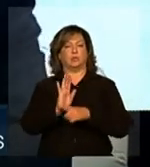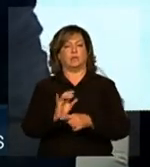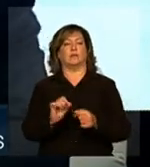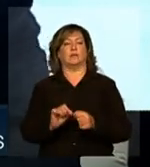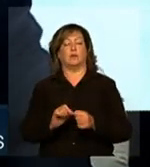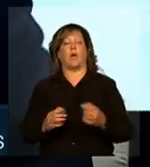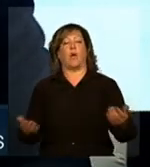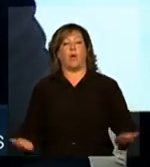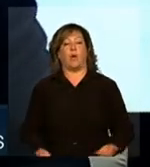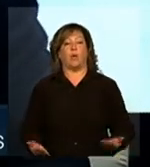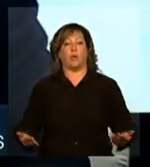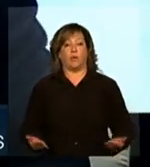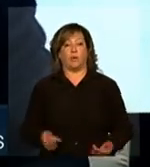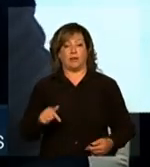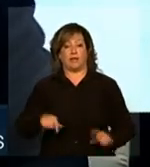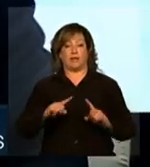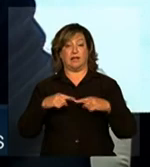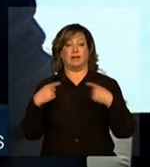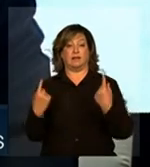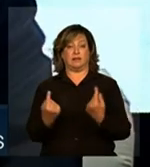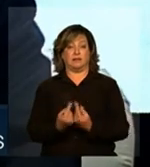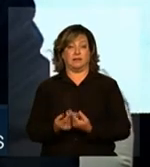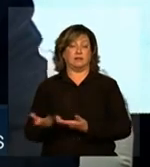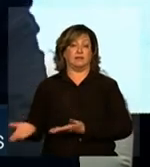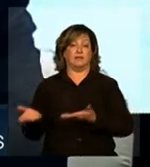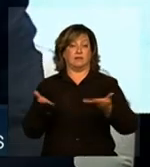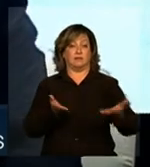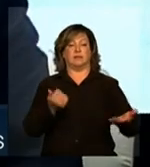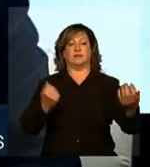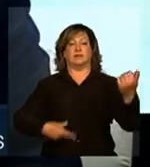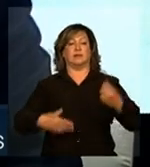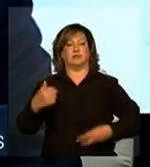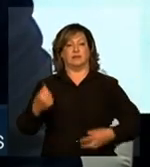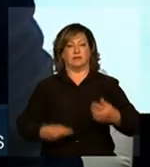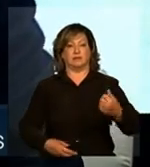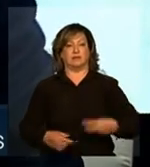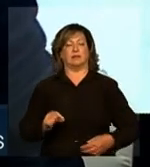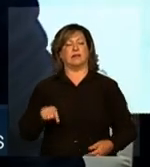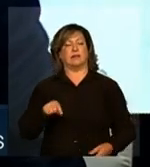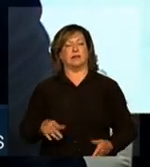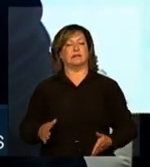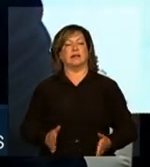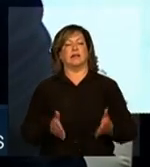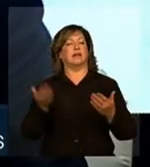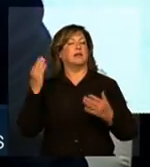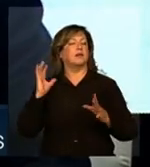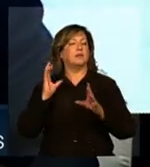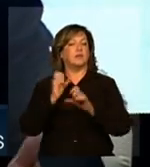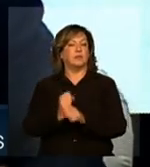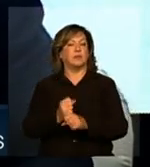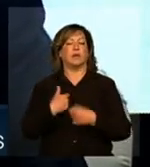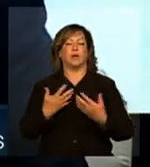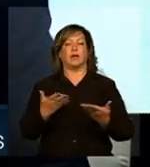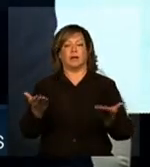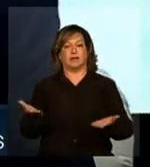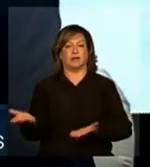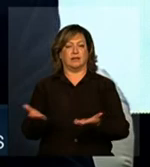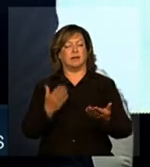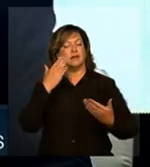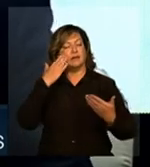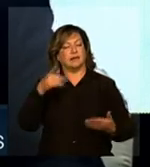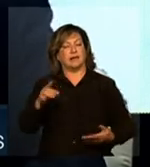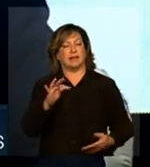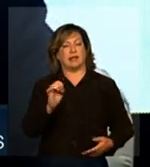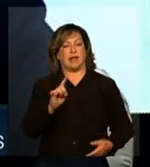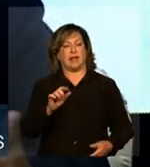E hoje, nesse evento, nos traz, né, um relato dessa caminhada. E queria aqui de público te agradecer,